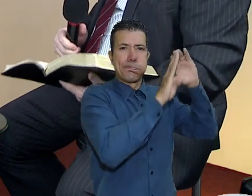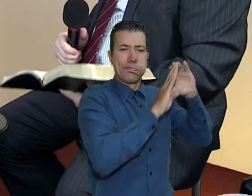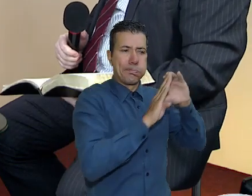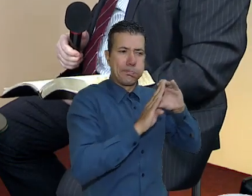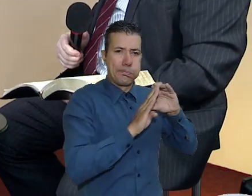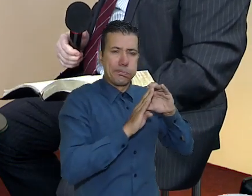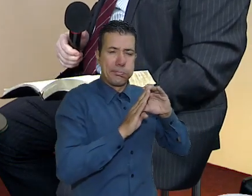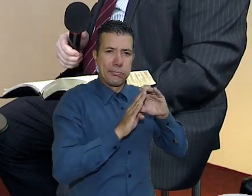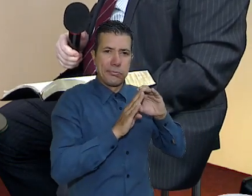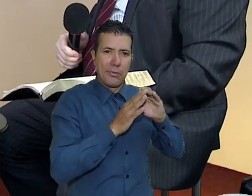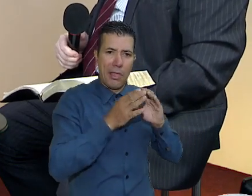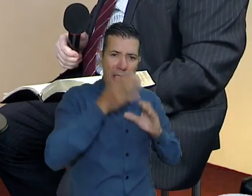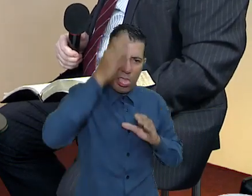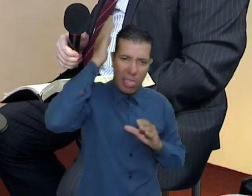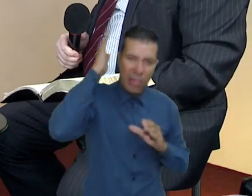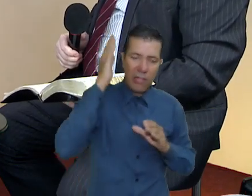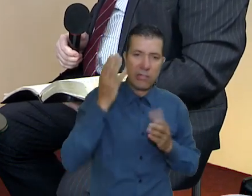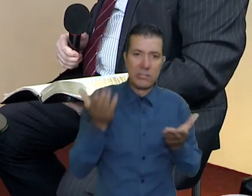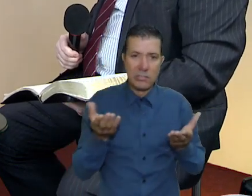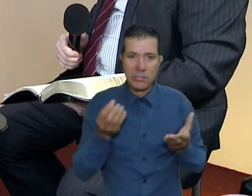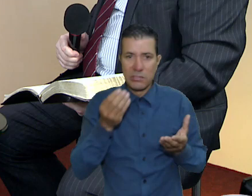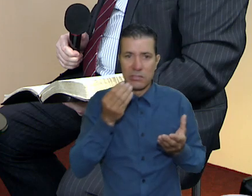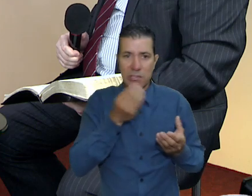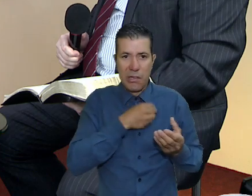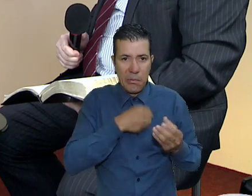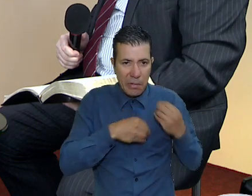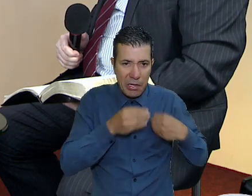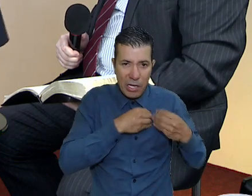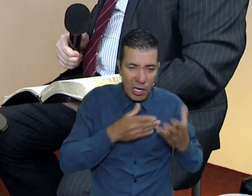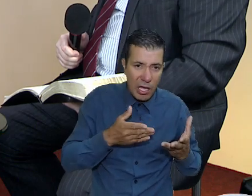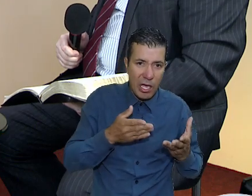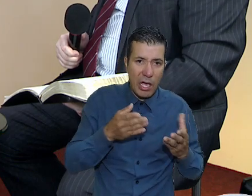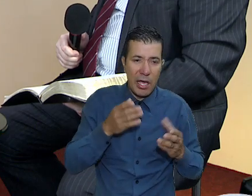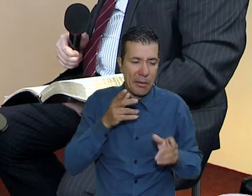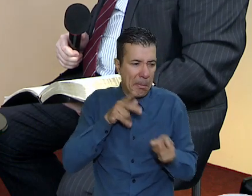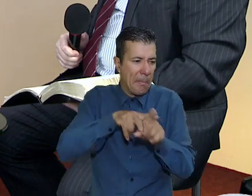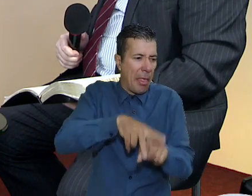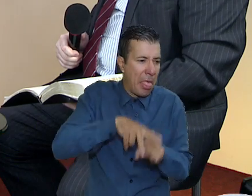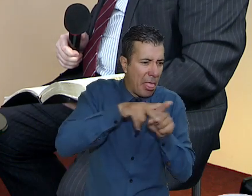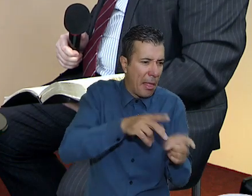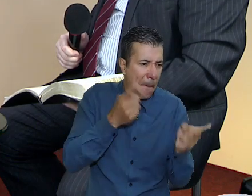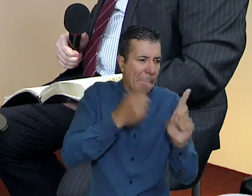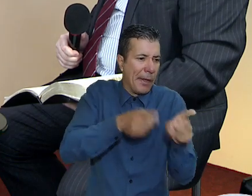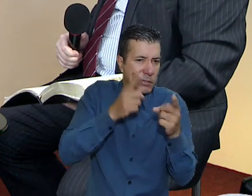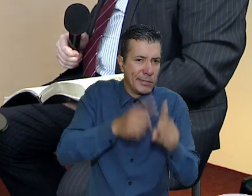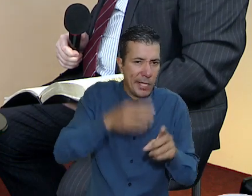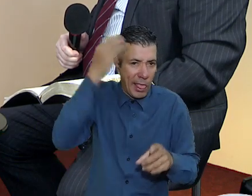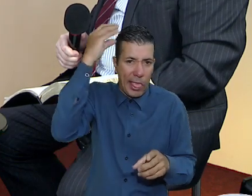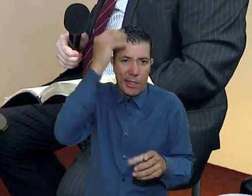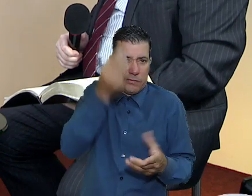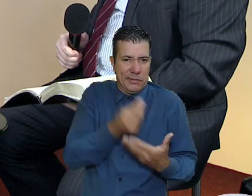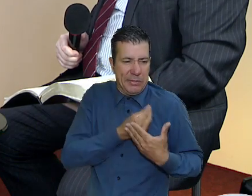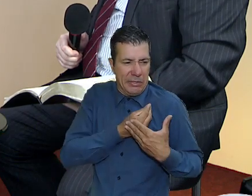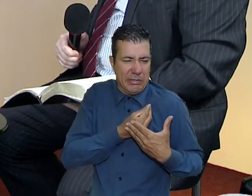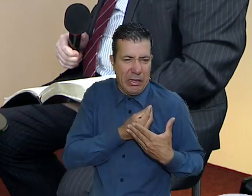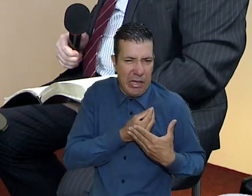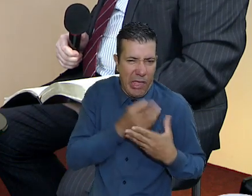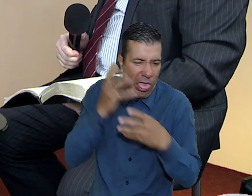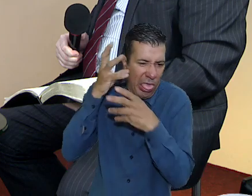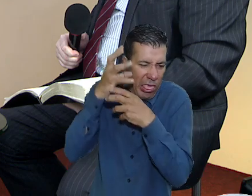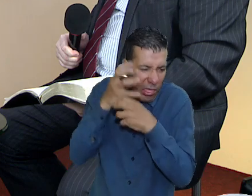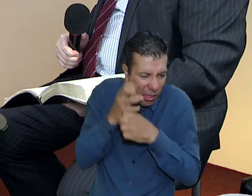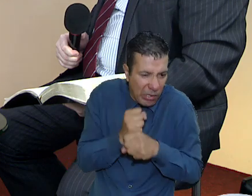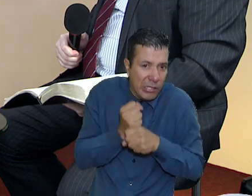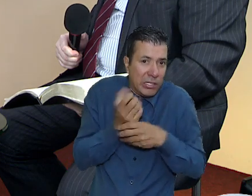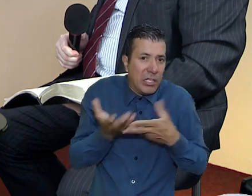de apostasia, nós viemos falando de guerras, perseguições, trevas morais, espirituais, e agora um momento de